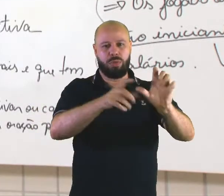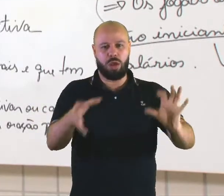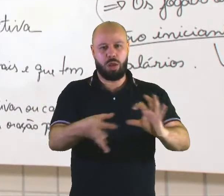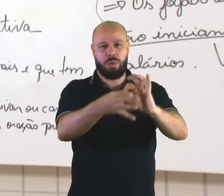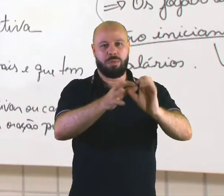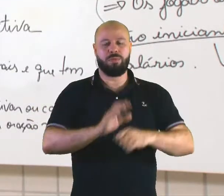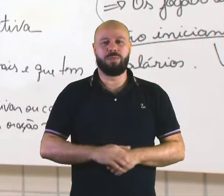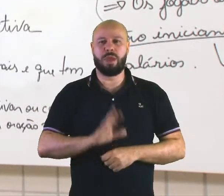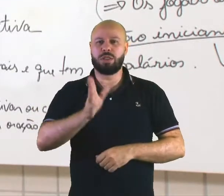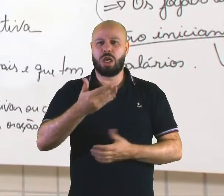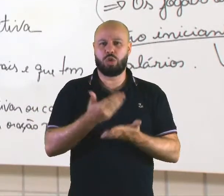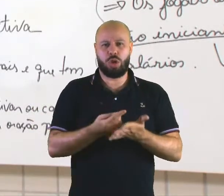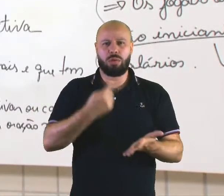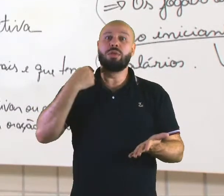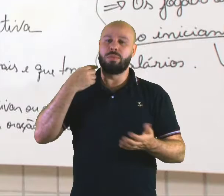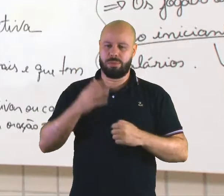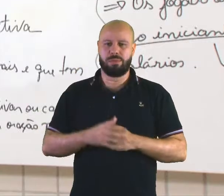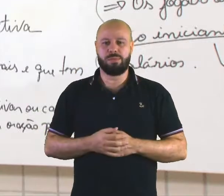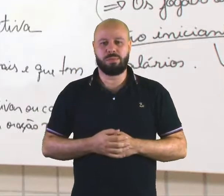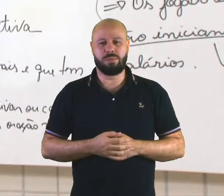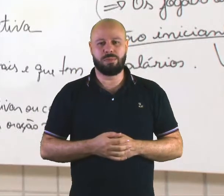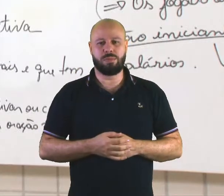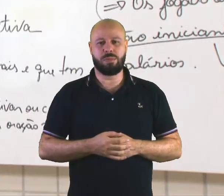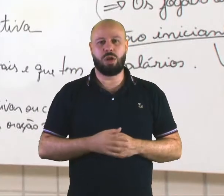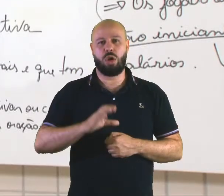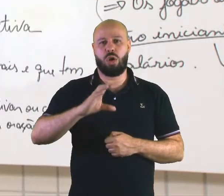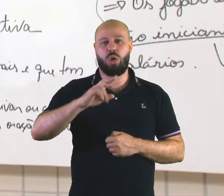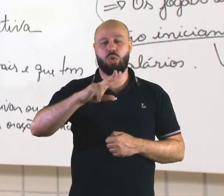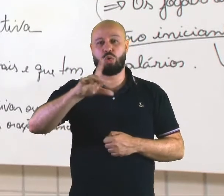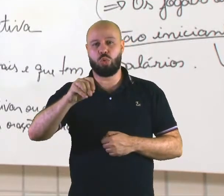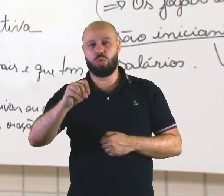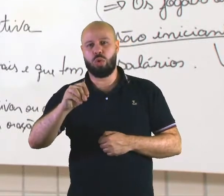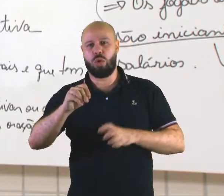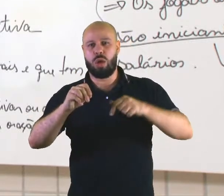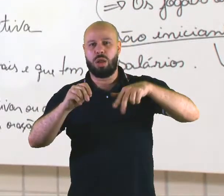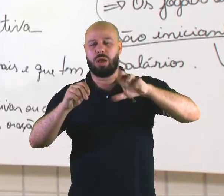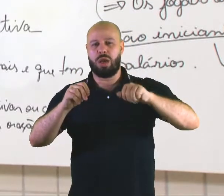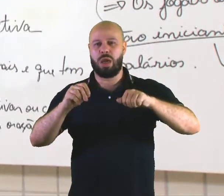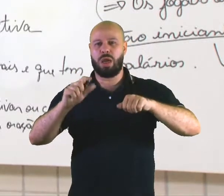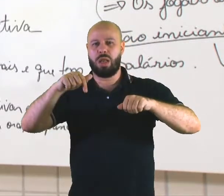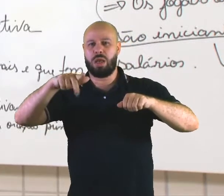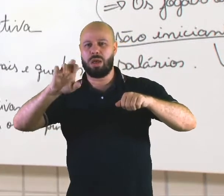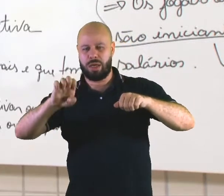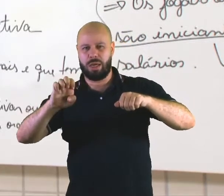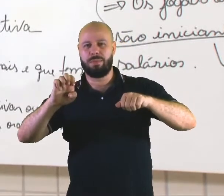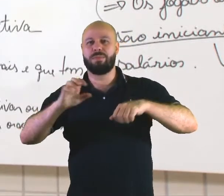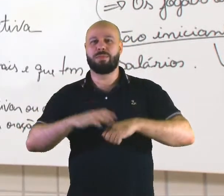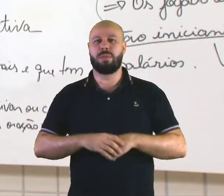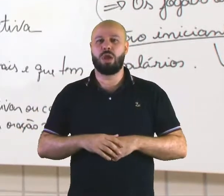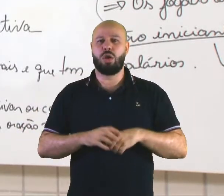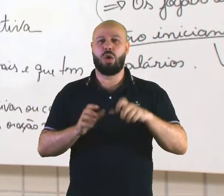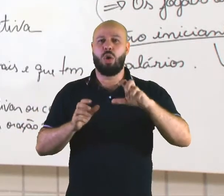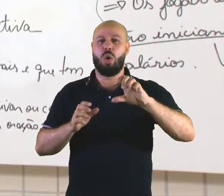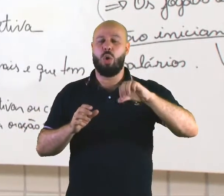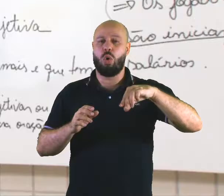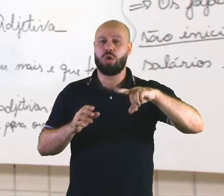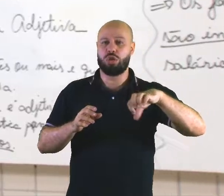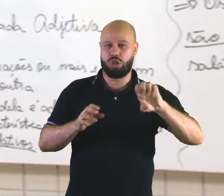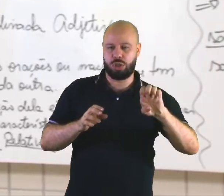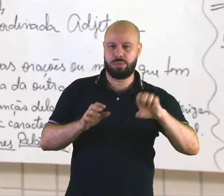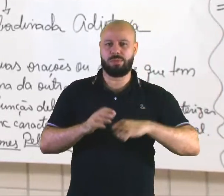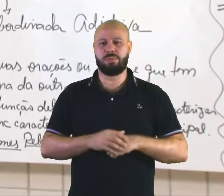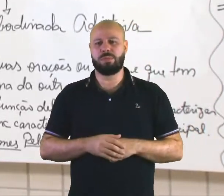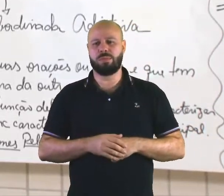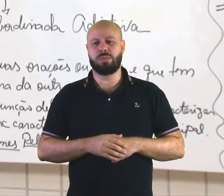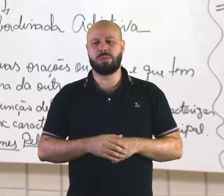também nós estudamos na aula passada, que é o cujo, quem, que, tá bom? Onde. Então, vamos lá.